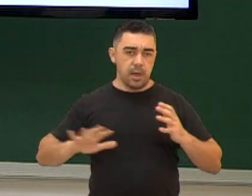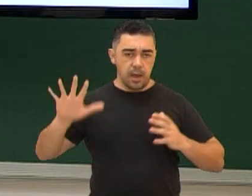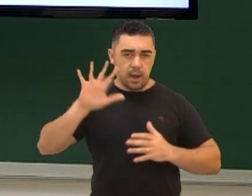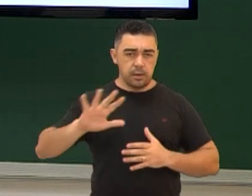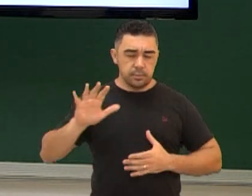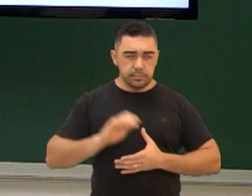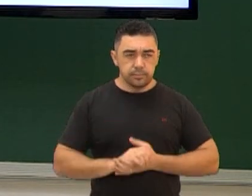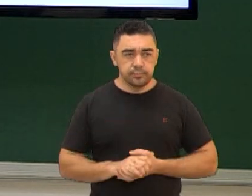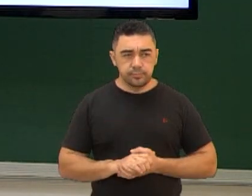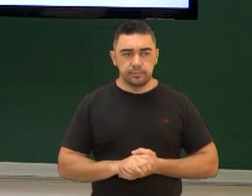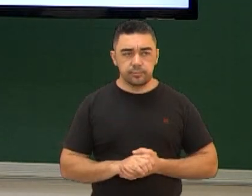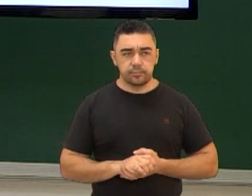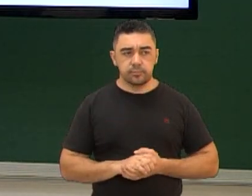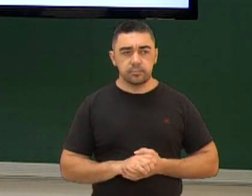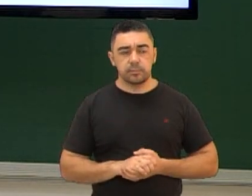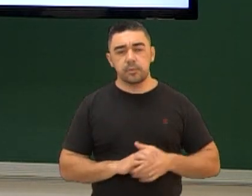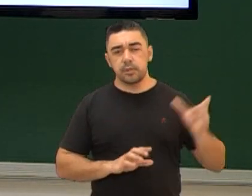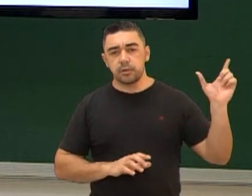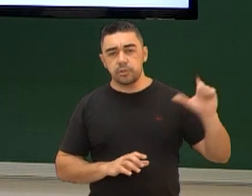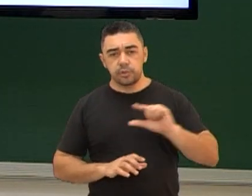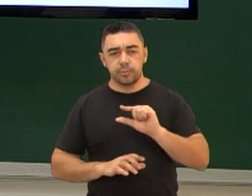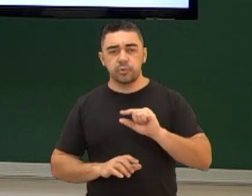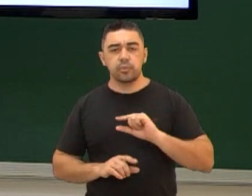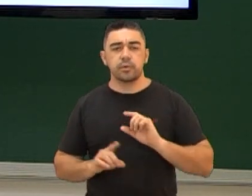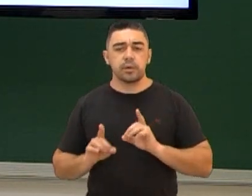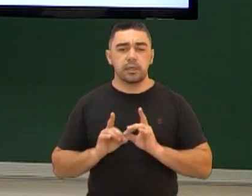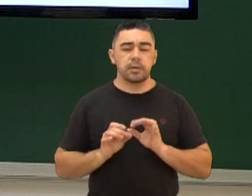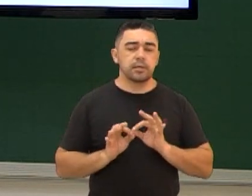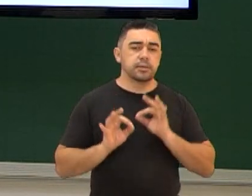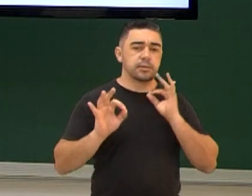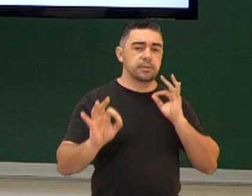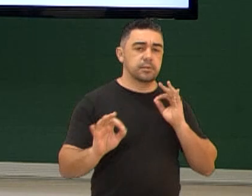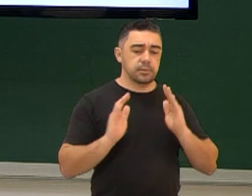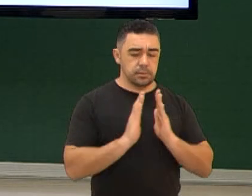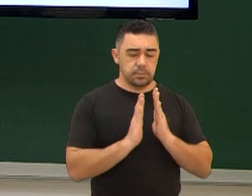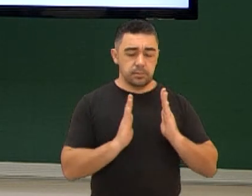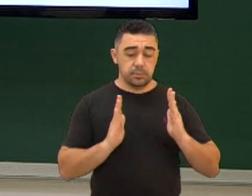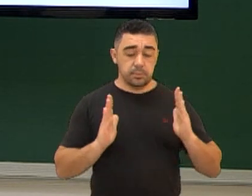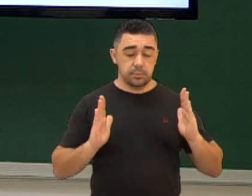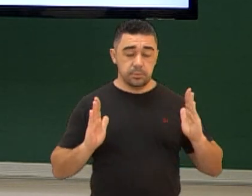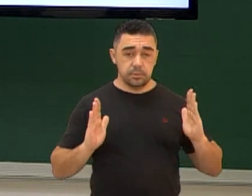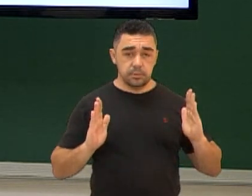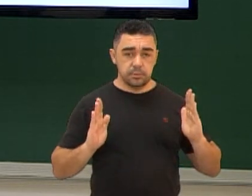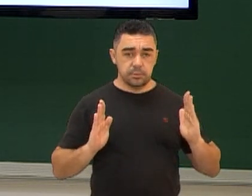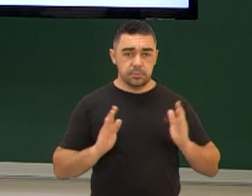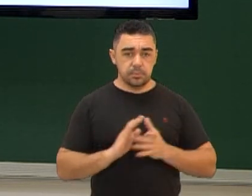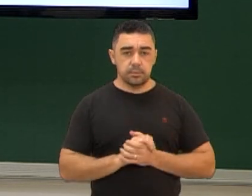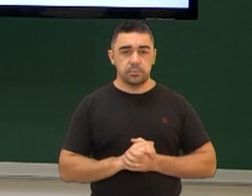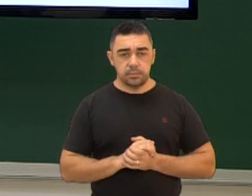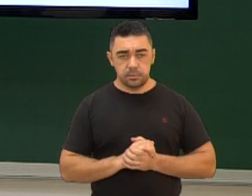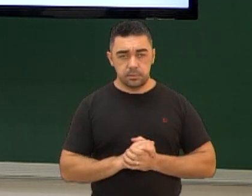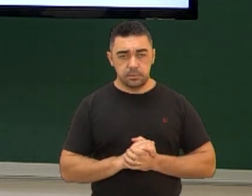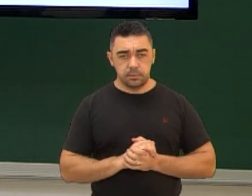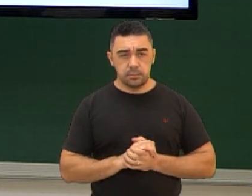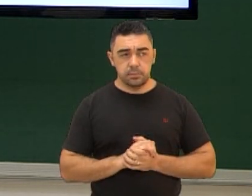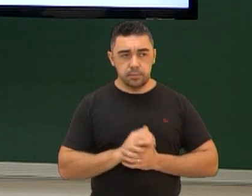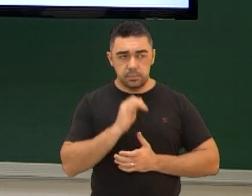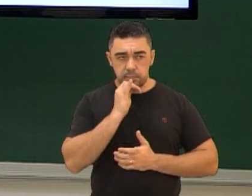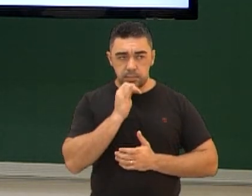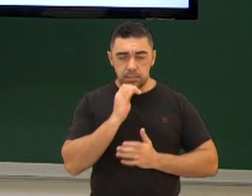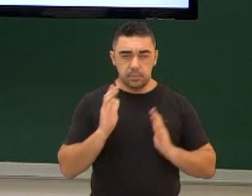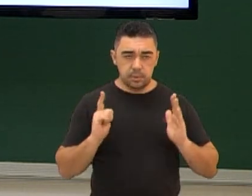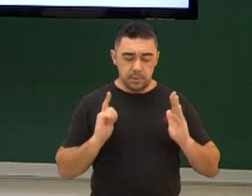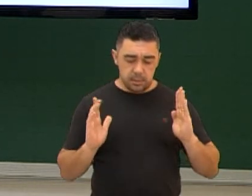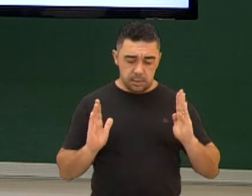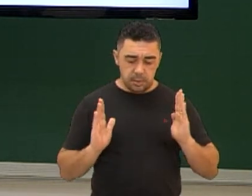né? E reduz com a distância entre as placas. Então, a distância entre as placas tem que ser